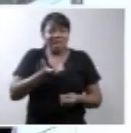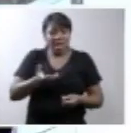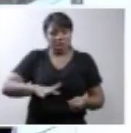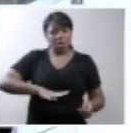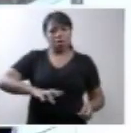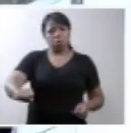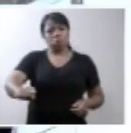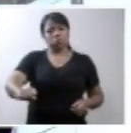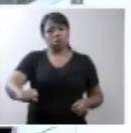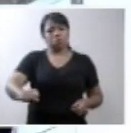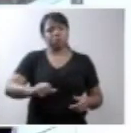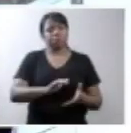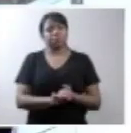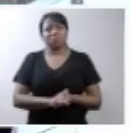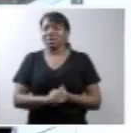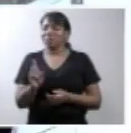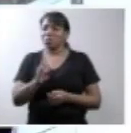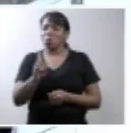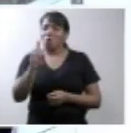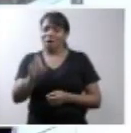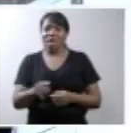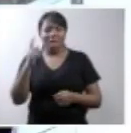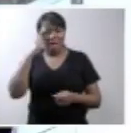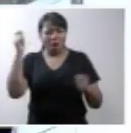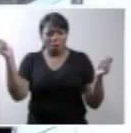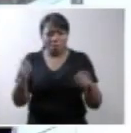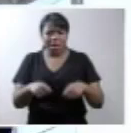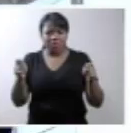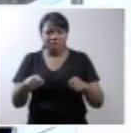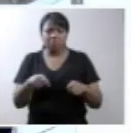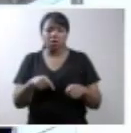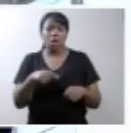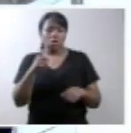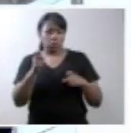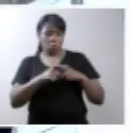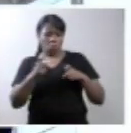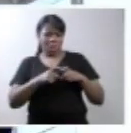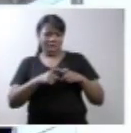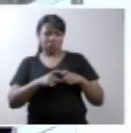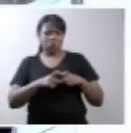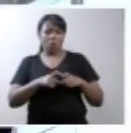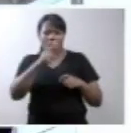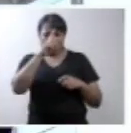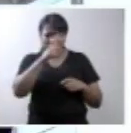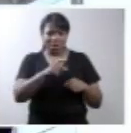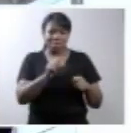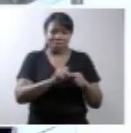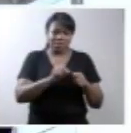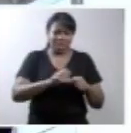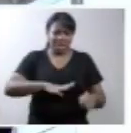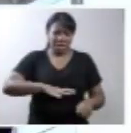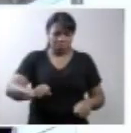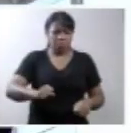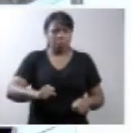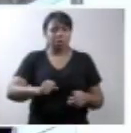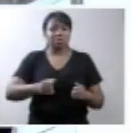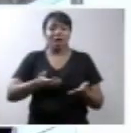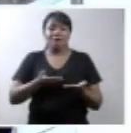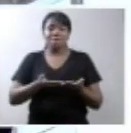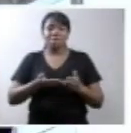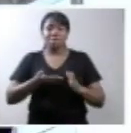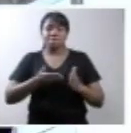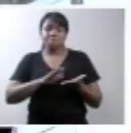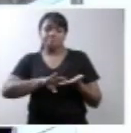logo indicam abortamento e não é competência do médico fazer isso porque não está fora da condição